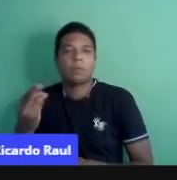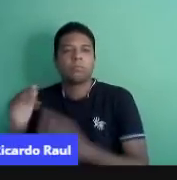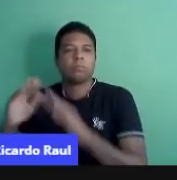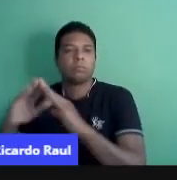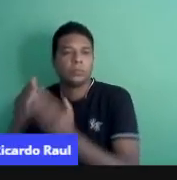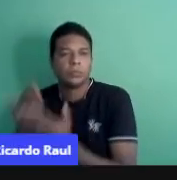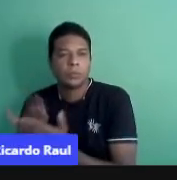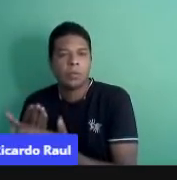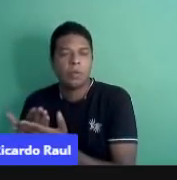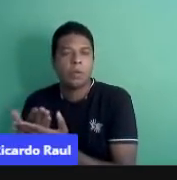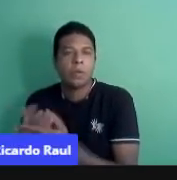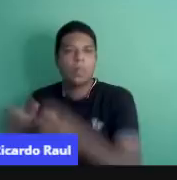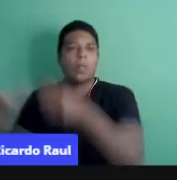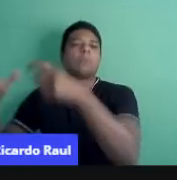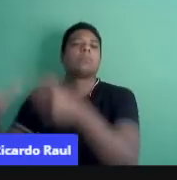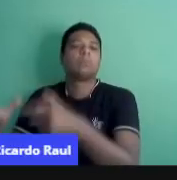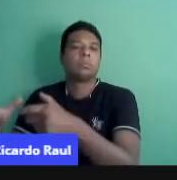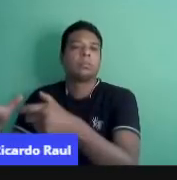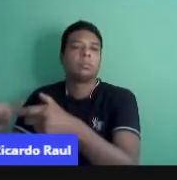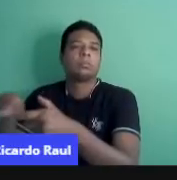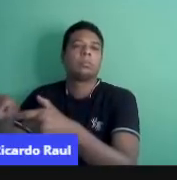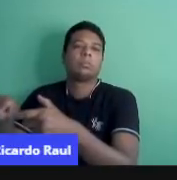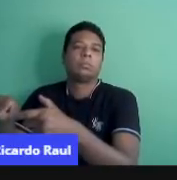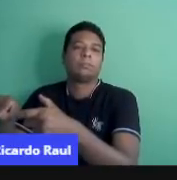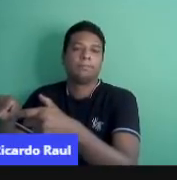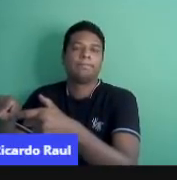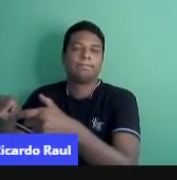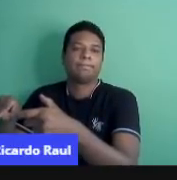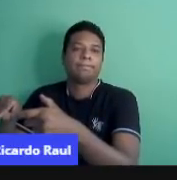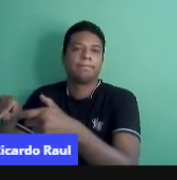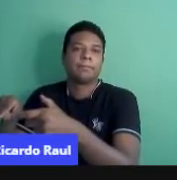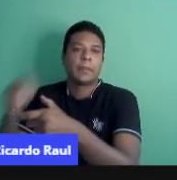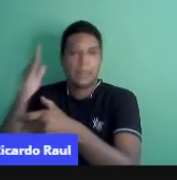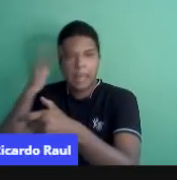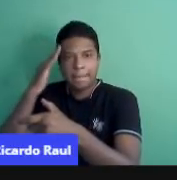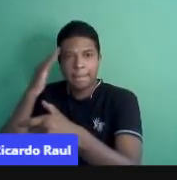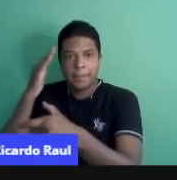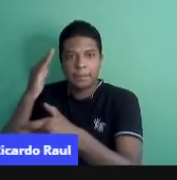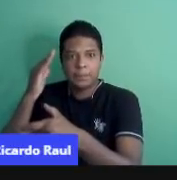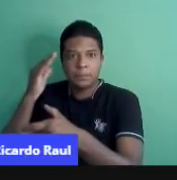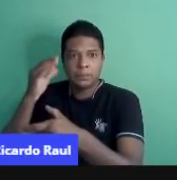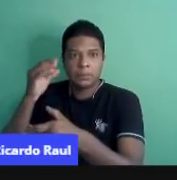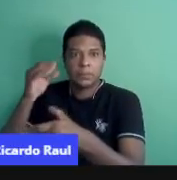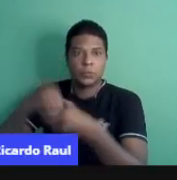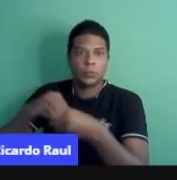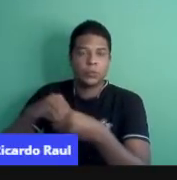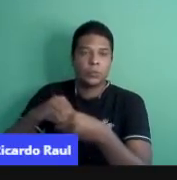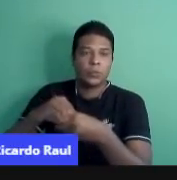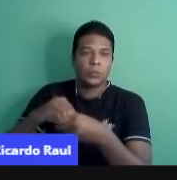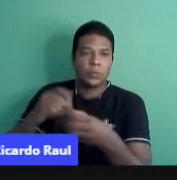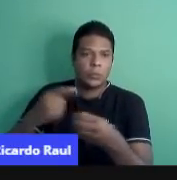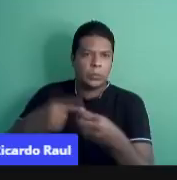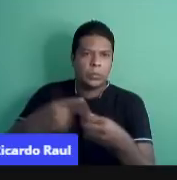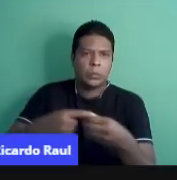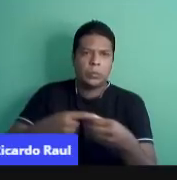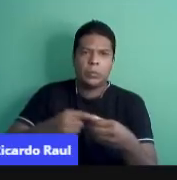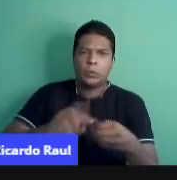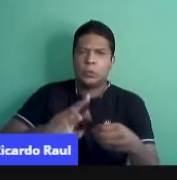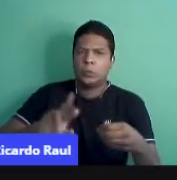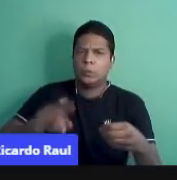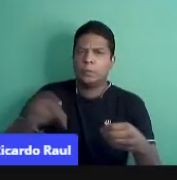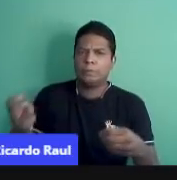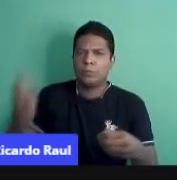se encontra. Nós sabemos que dentro de uma mesma cidade, as diferenciações culturais são muito